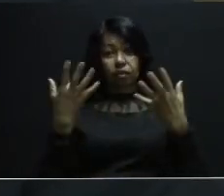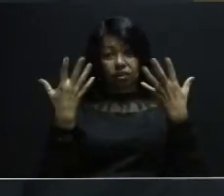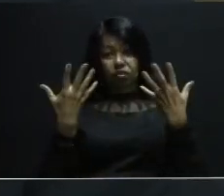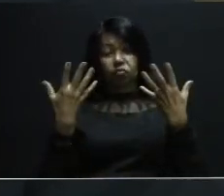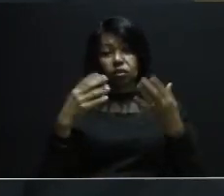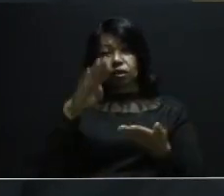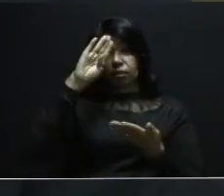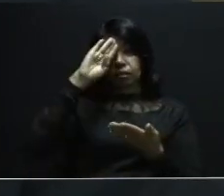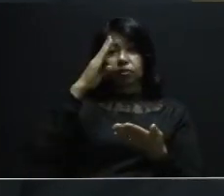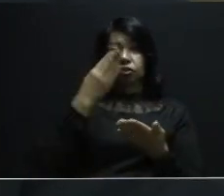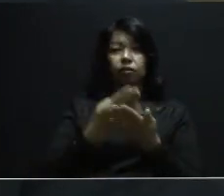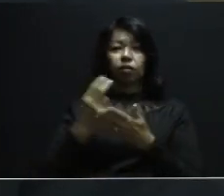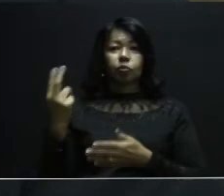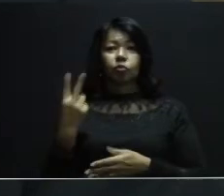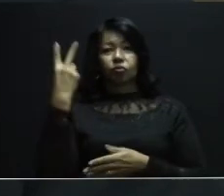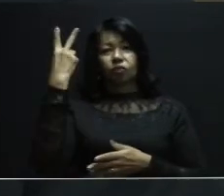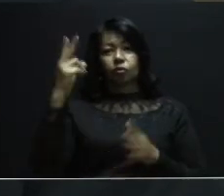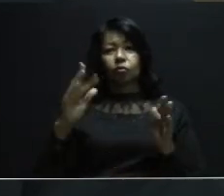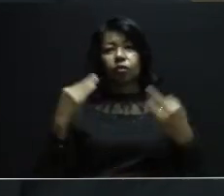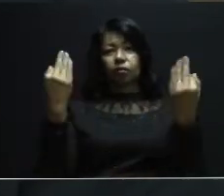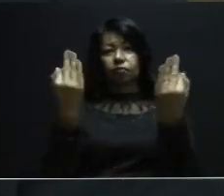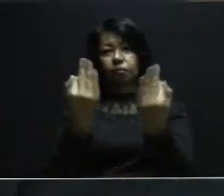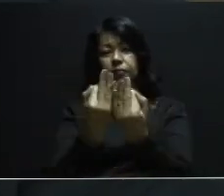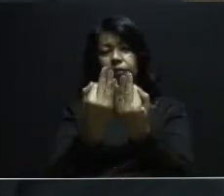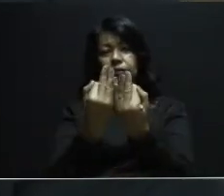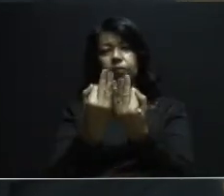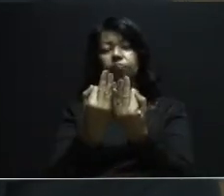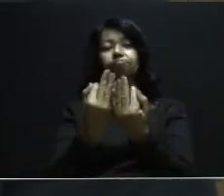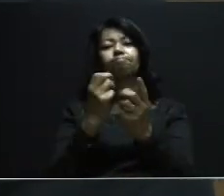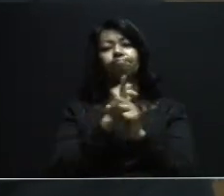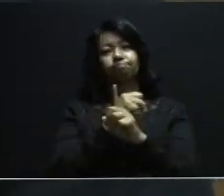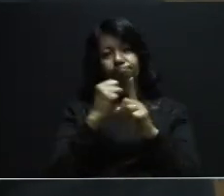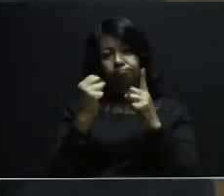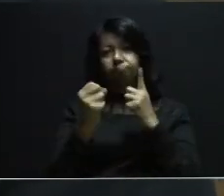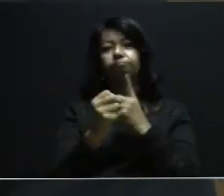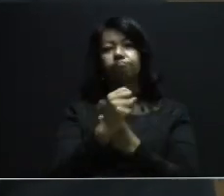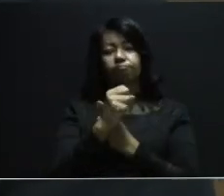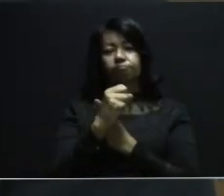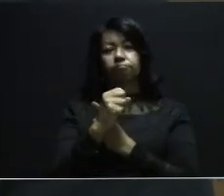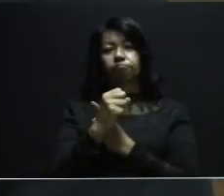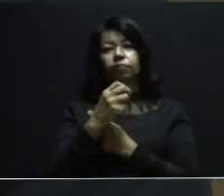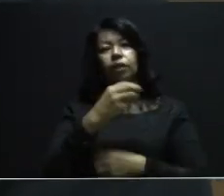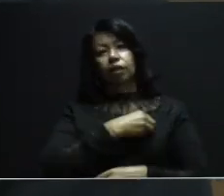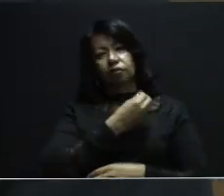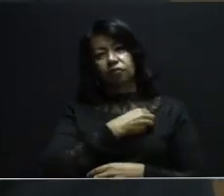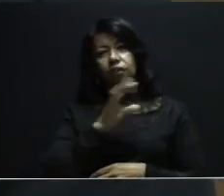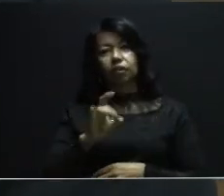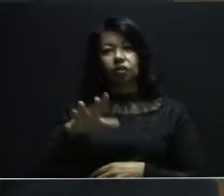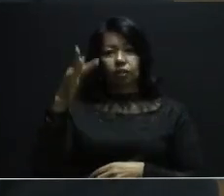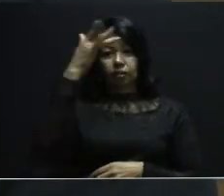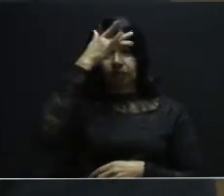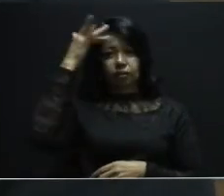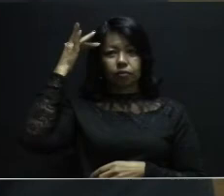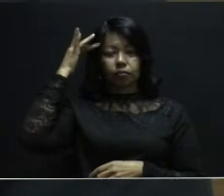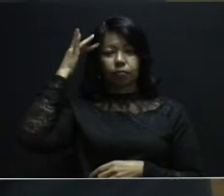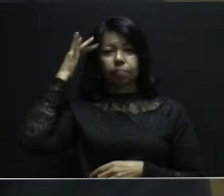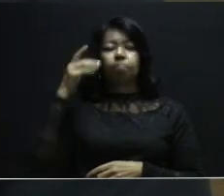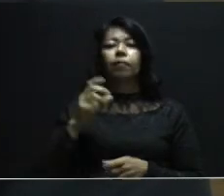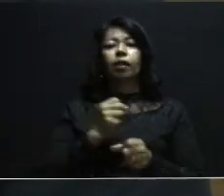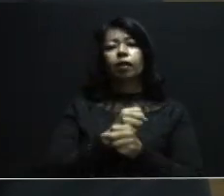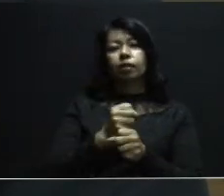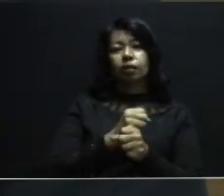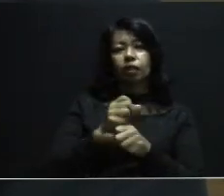acreditamos no valor, né, da família para a sociedade e para a vida de cada pessoa. Esse ano